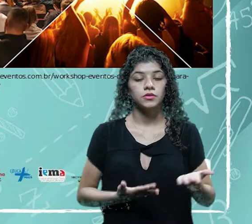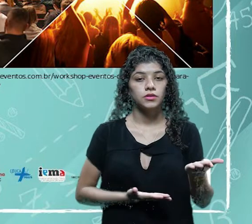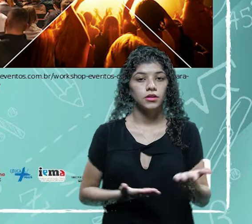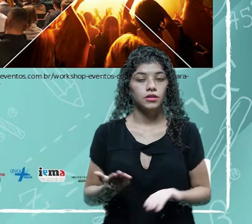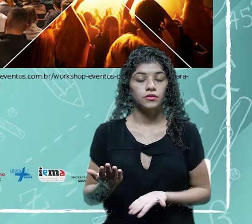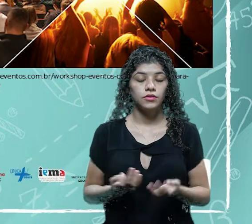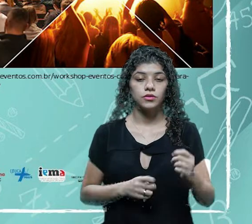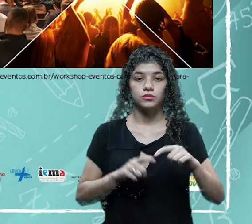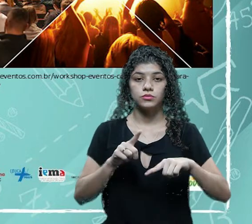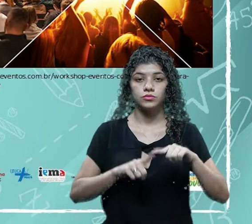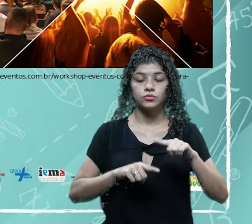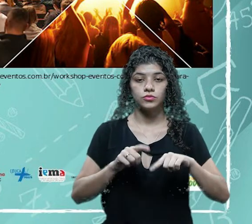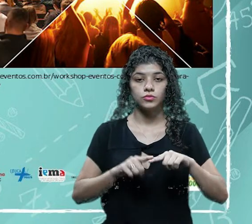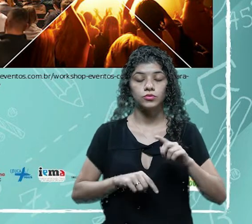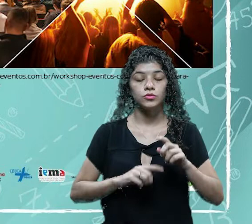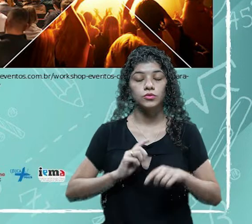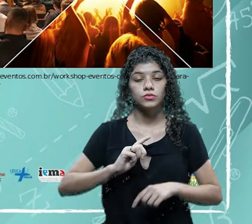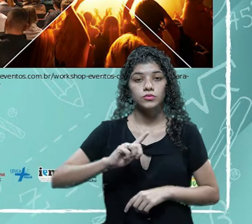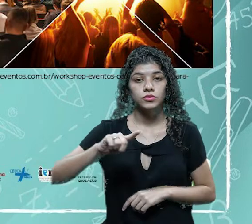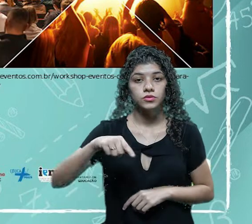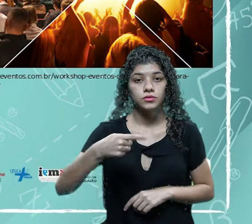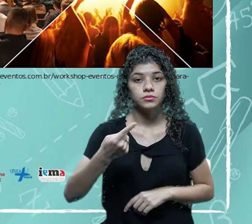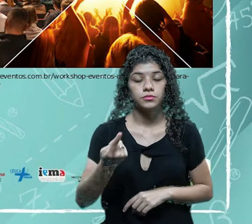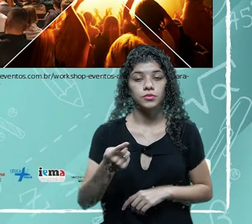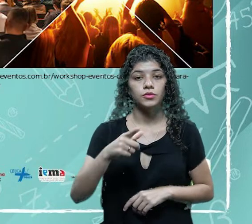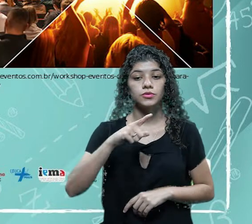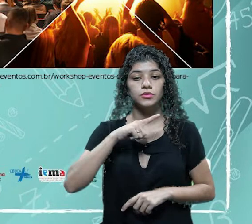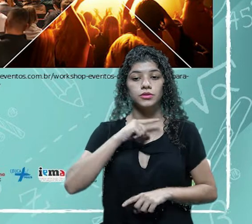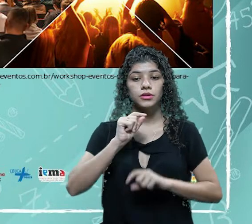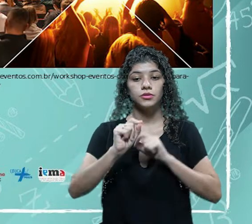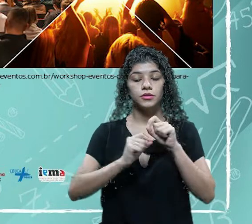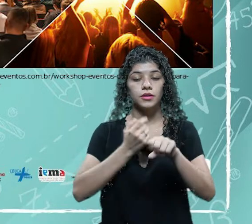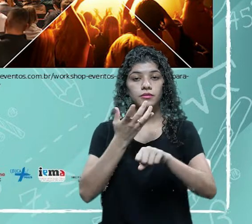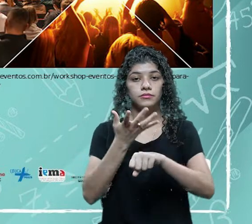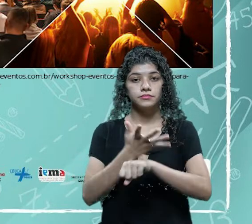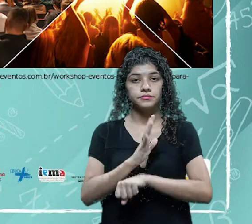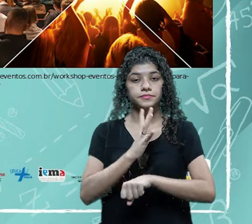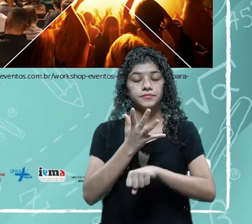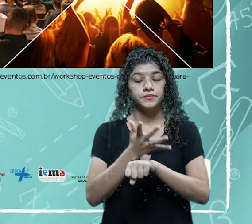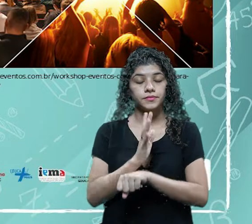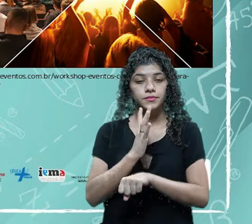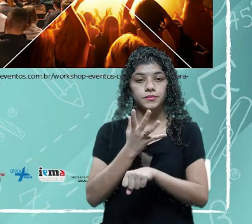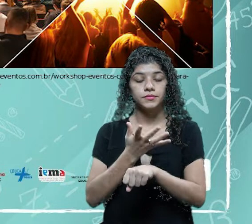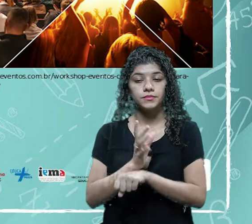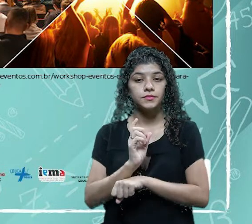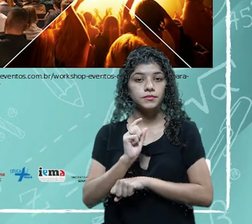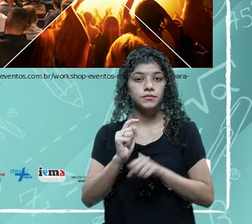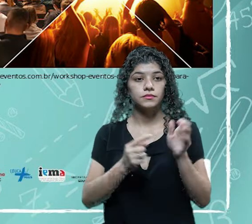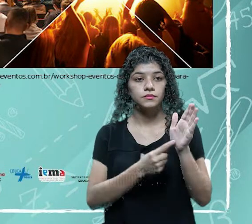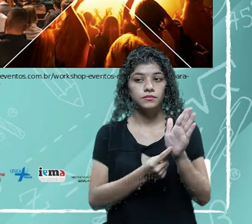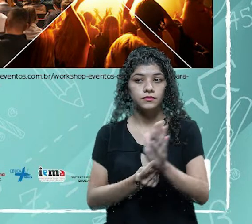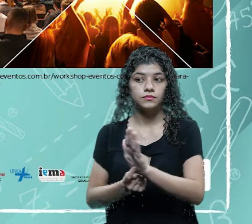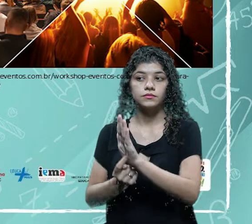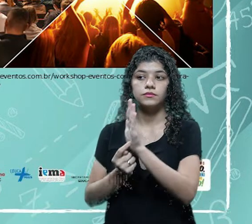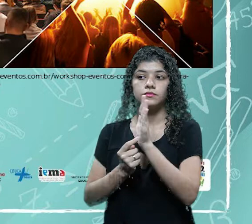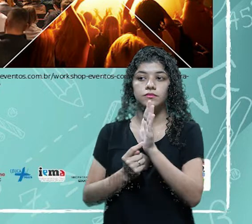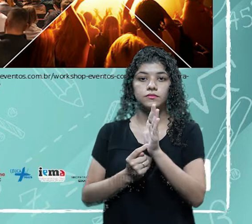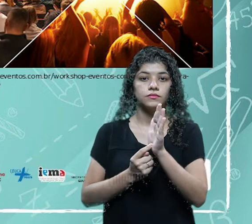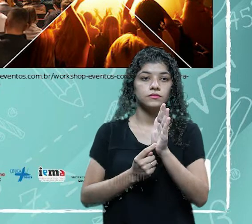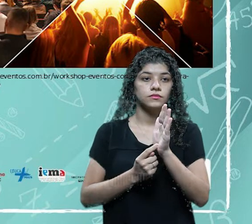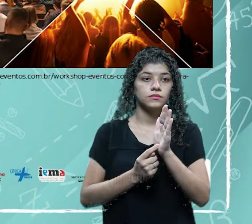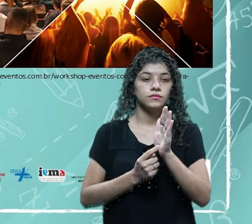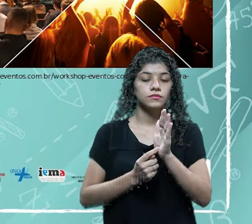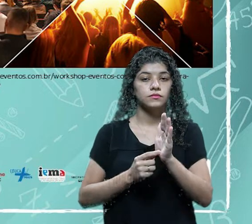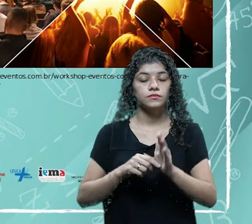serviço ou produto logo em seguida é uma prática a gente faz uma prática com apresentação e um